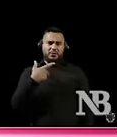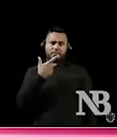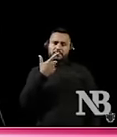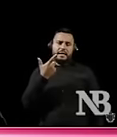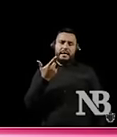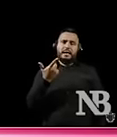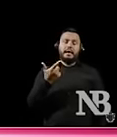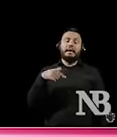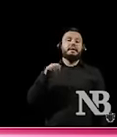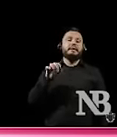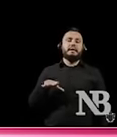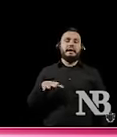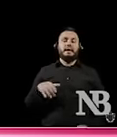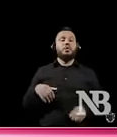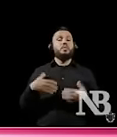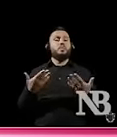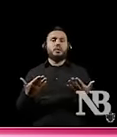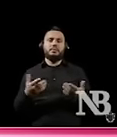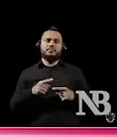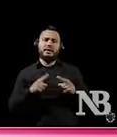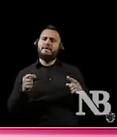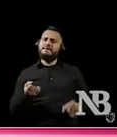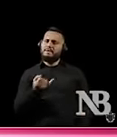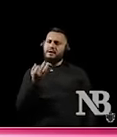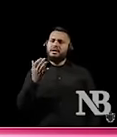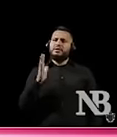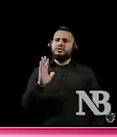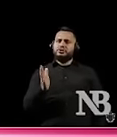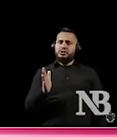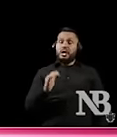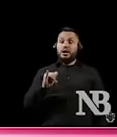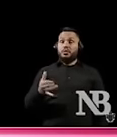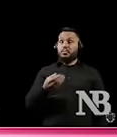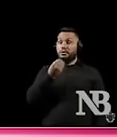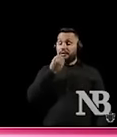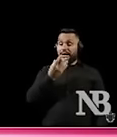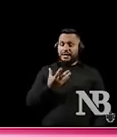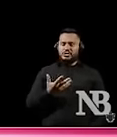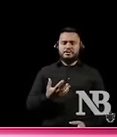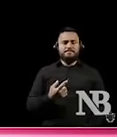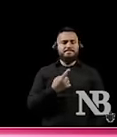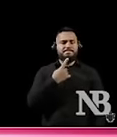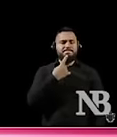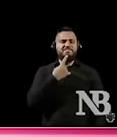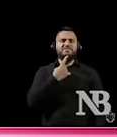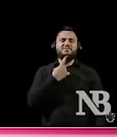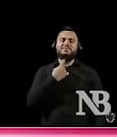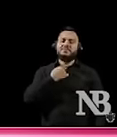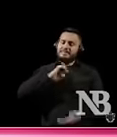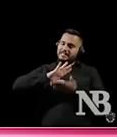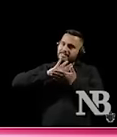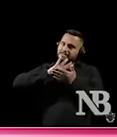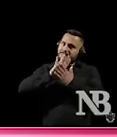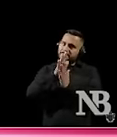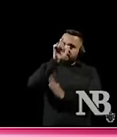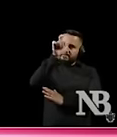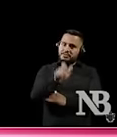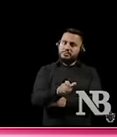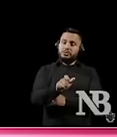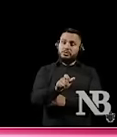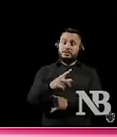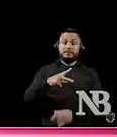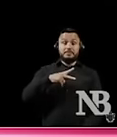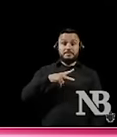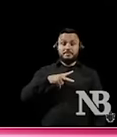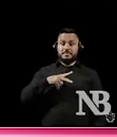quando, onde, mas quantas vezes eu já tive a oportunidade, dentro do meu coração, eu queria acabar com aquela pessoa no